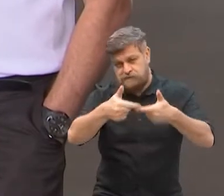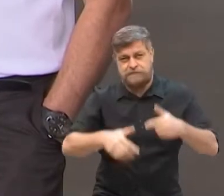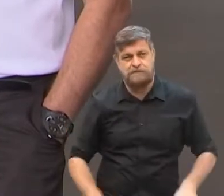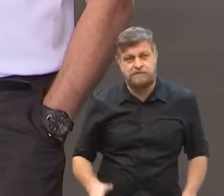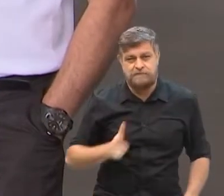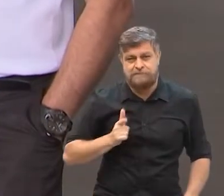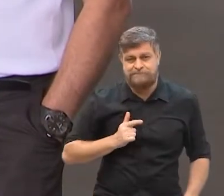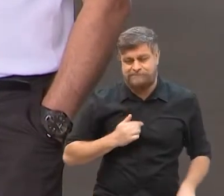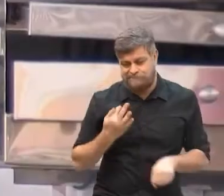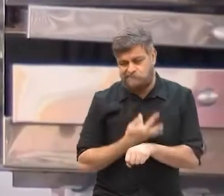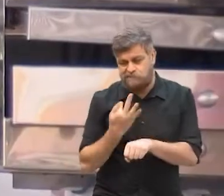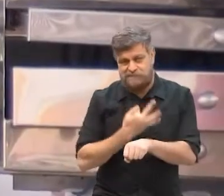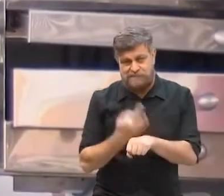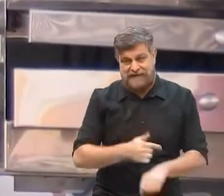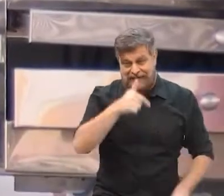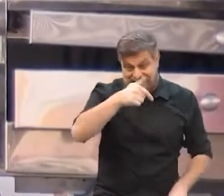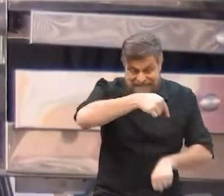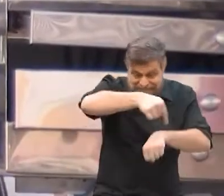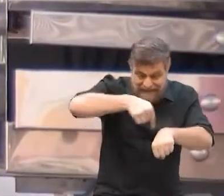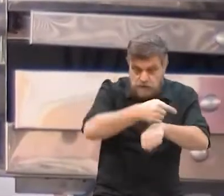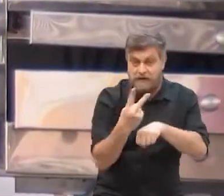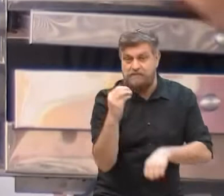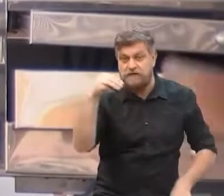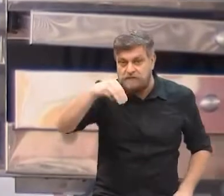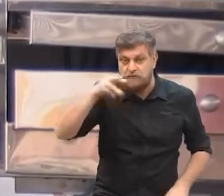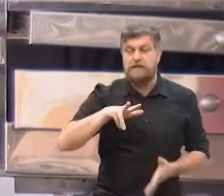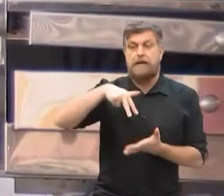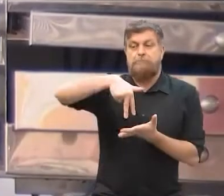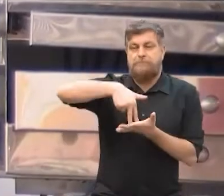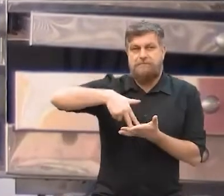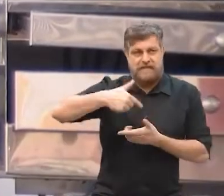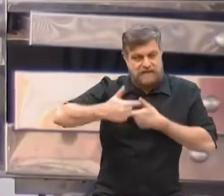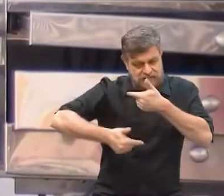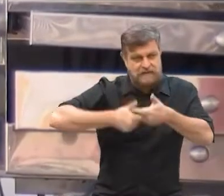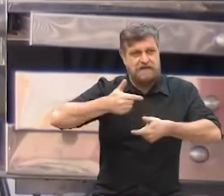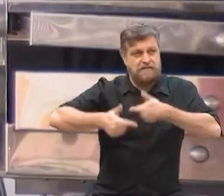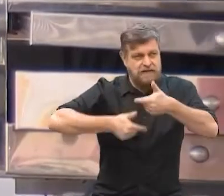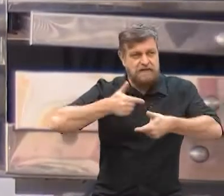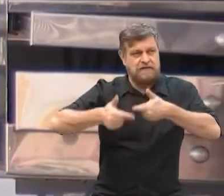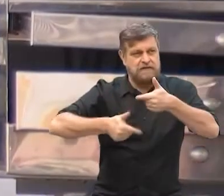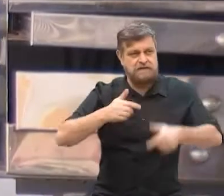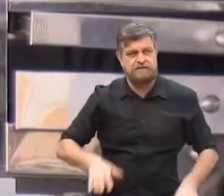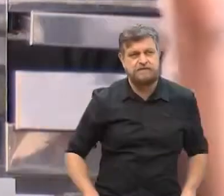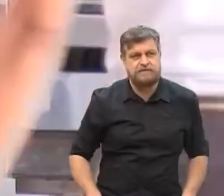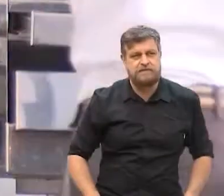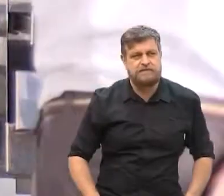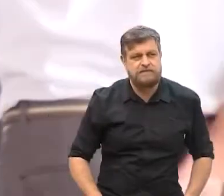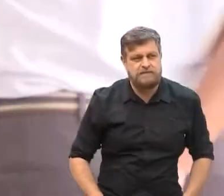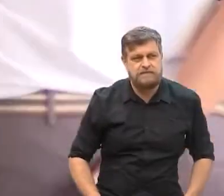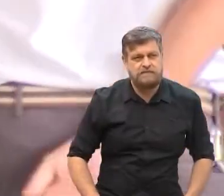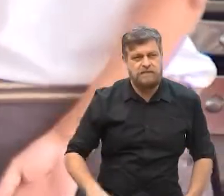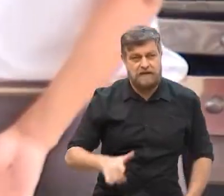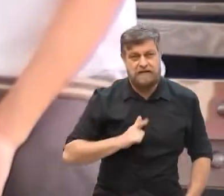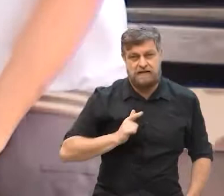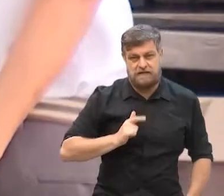vamos dizer, aguentar 7h20 aí, trabalhando em pé. Olha lá. Entendeu? E é o que eu falei mais ou menos, né? E